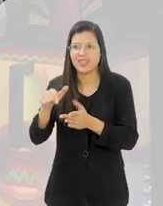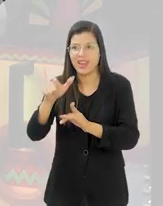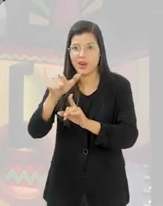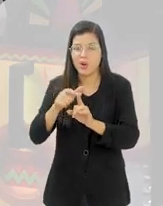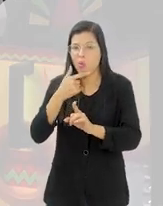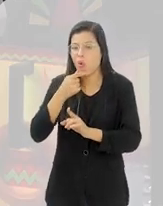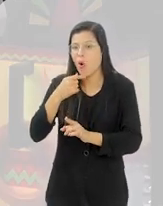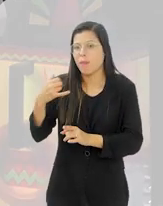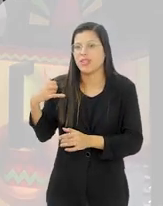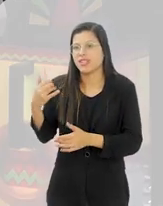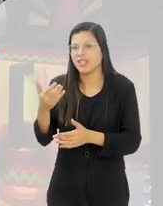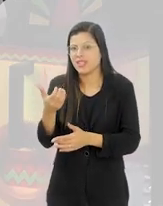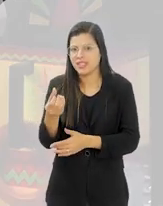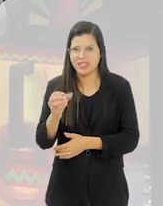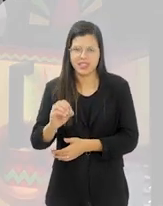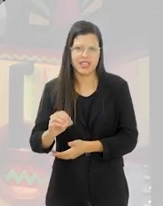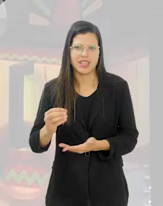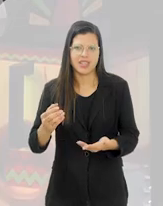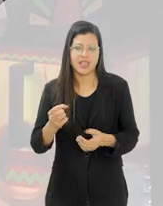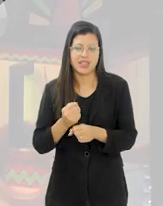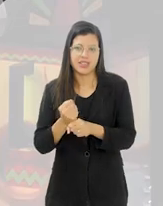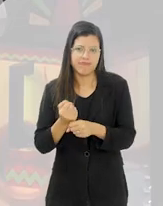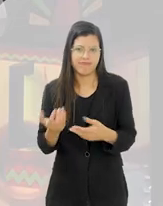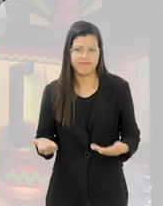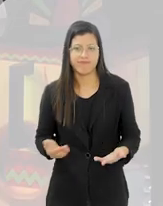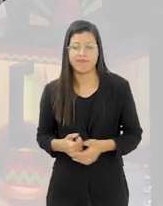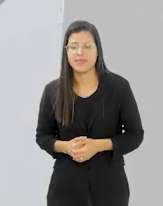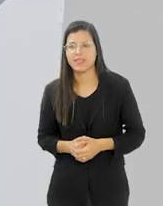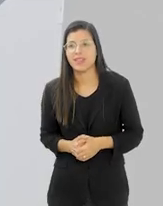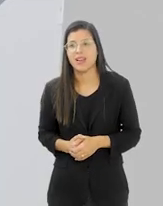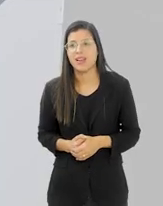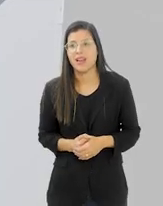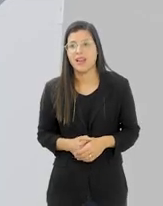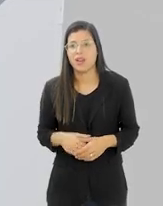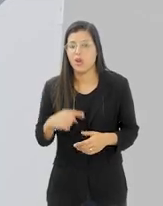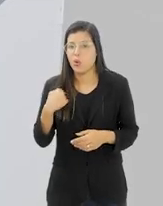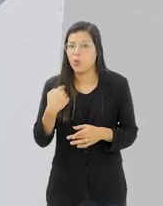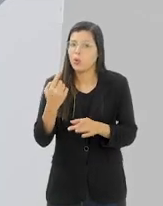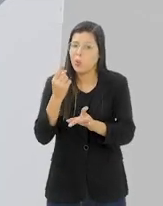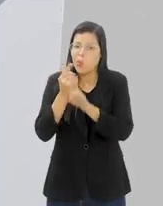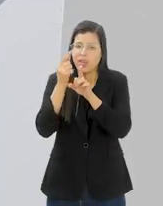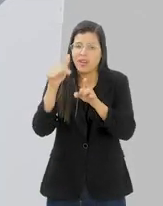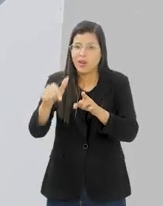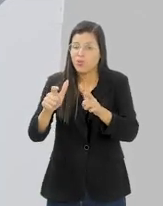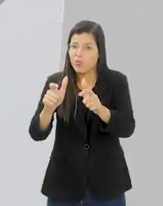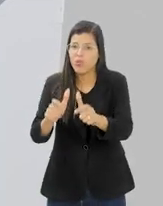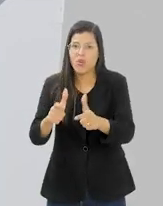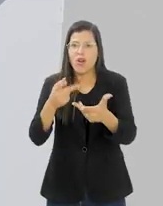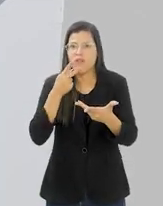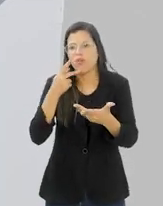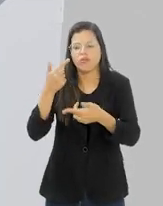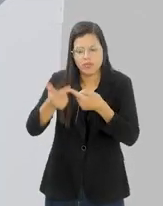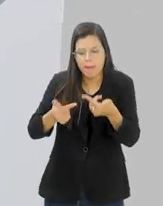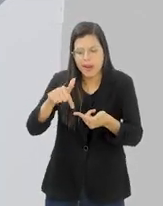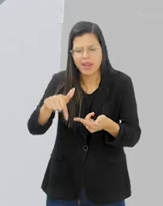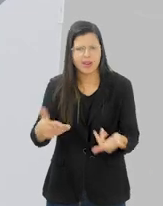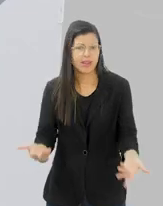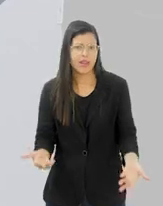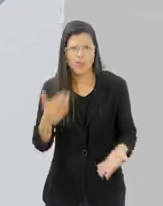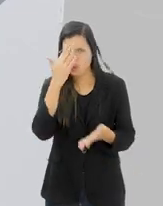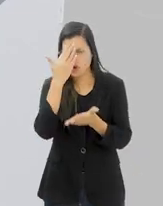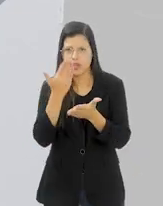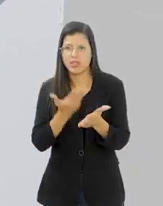no municipal. E eu encontrei com ele no municipal. É. Então, isso é, são ossos do ofício. Oportunistas que a gente tem que ficar de olho. É, exatamente. Né?